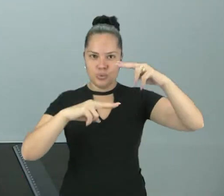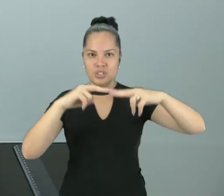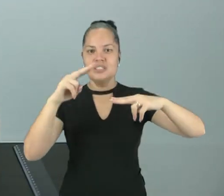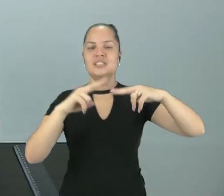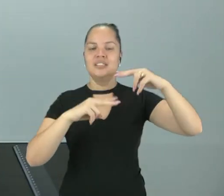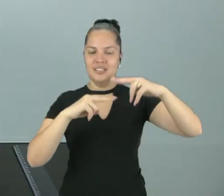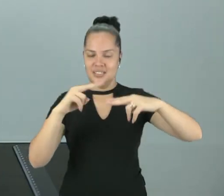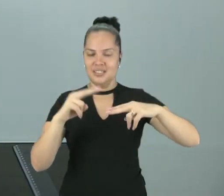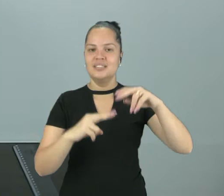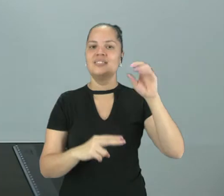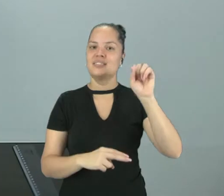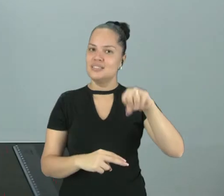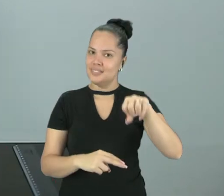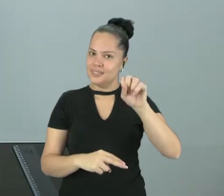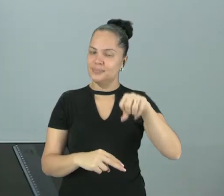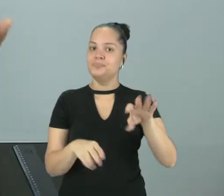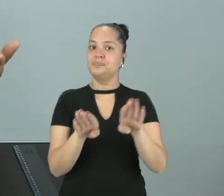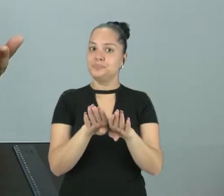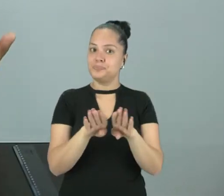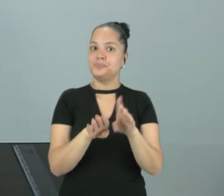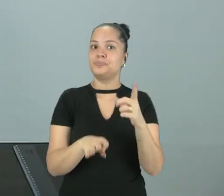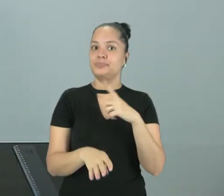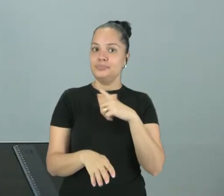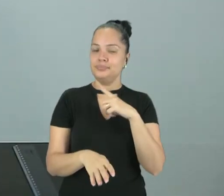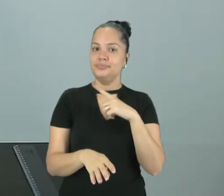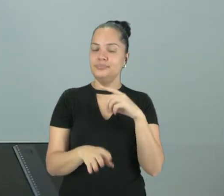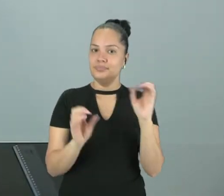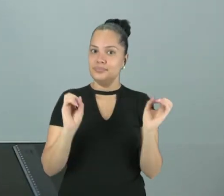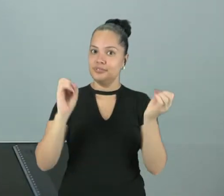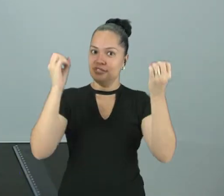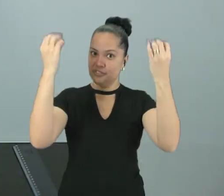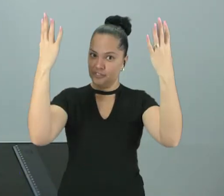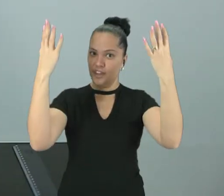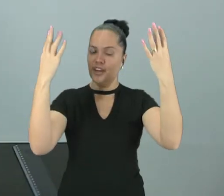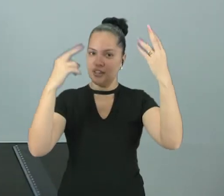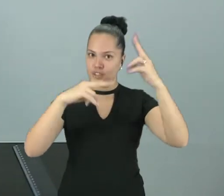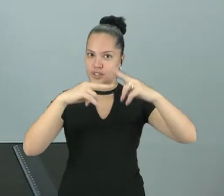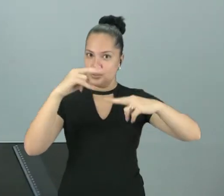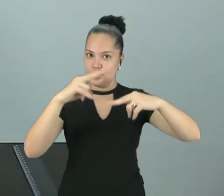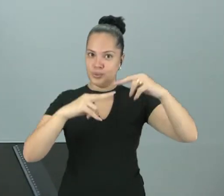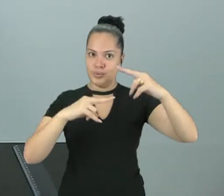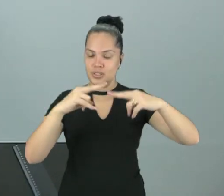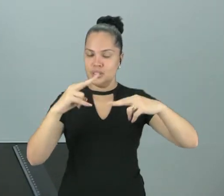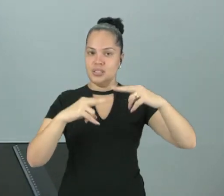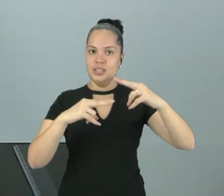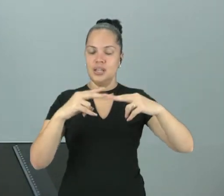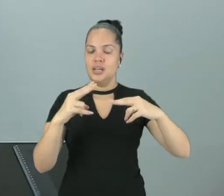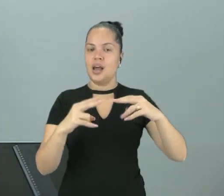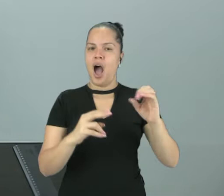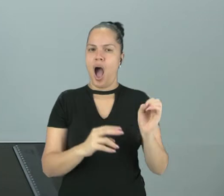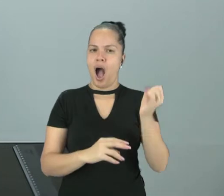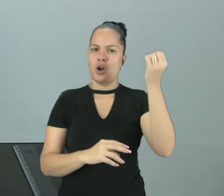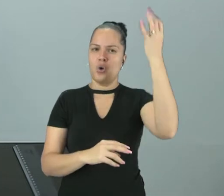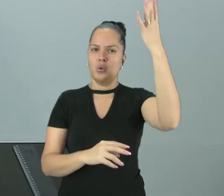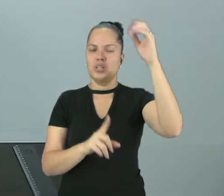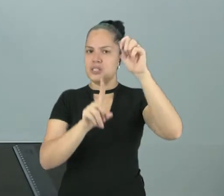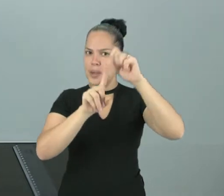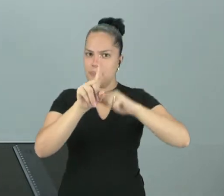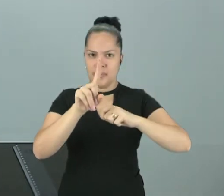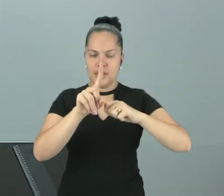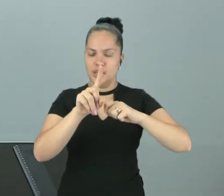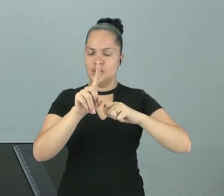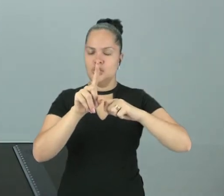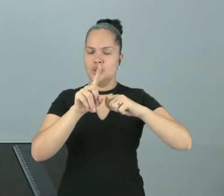juninas existe também festa juninas né que eles falam arraiais fora de épocas né não necessariamente às